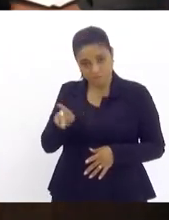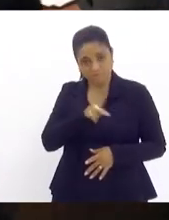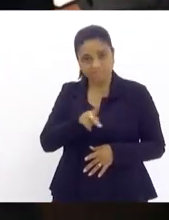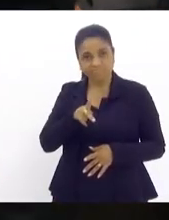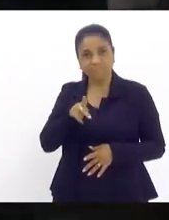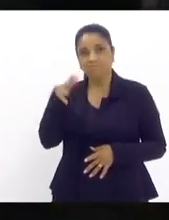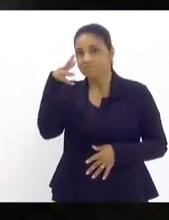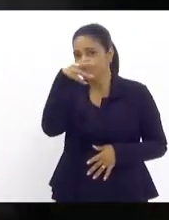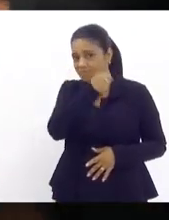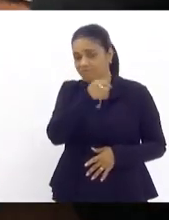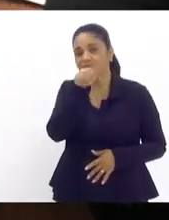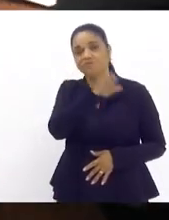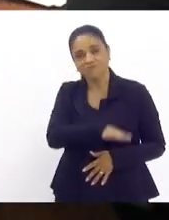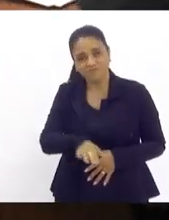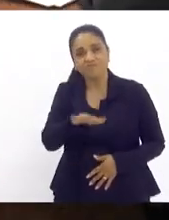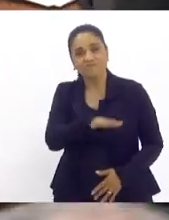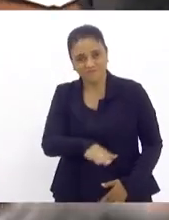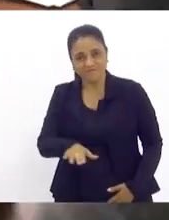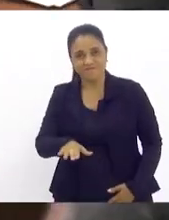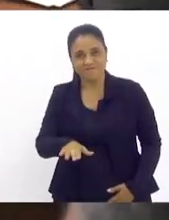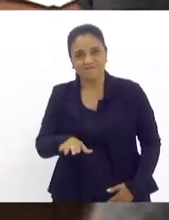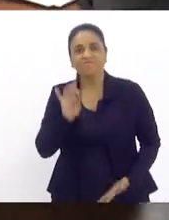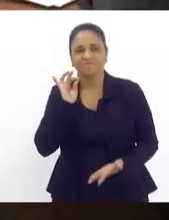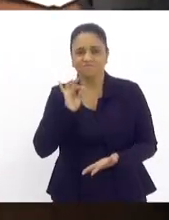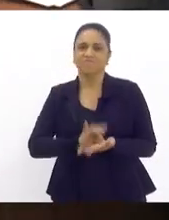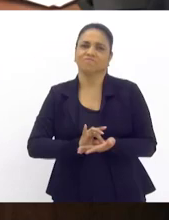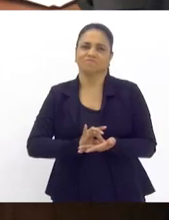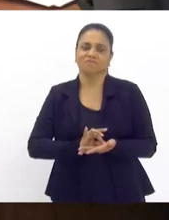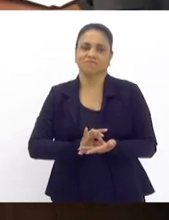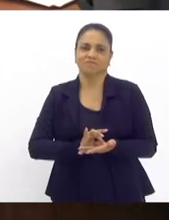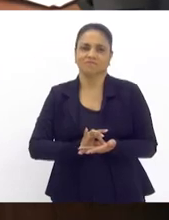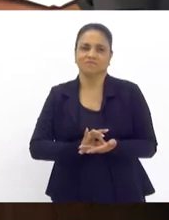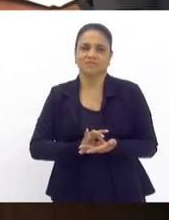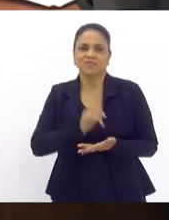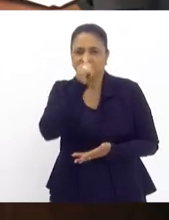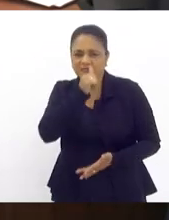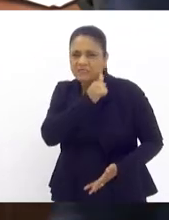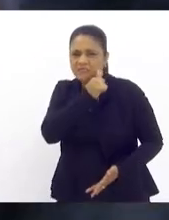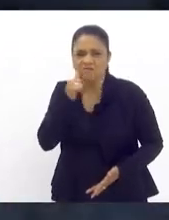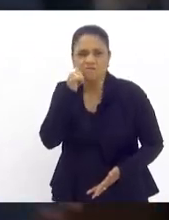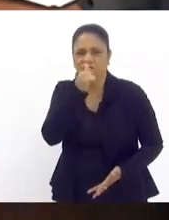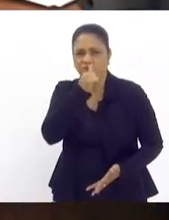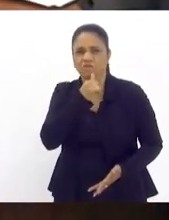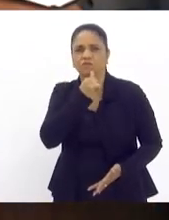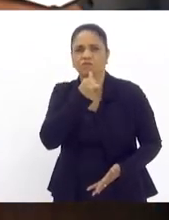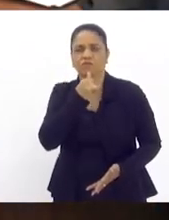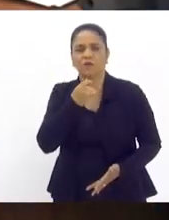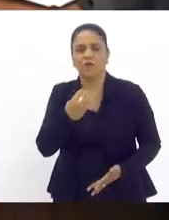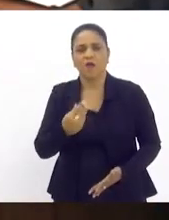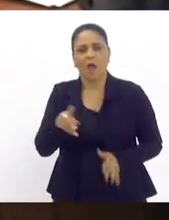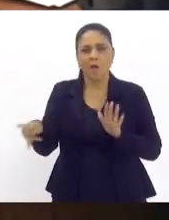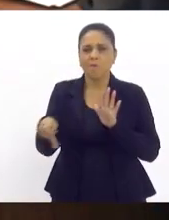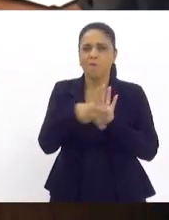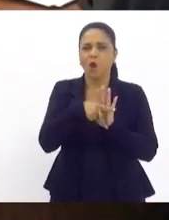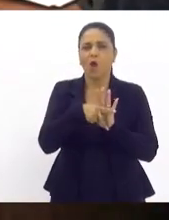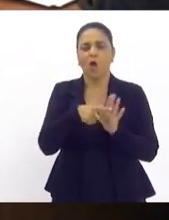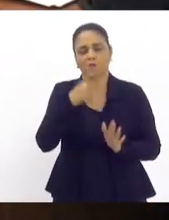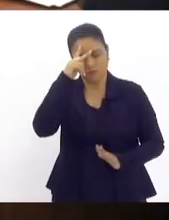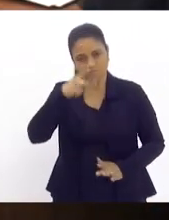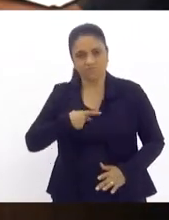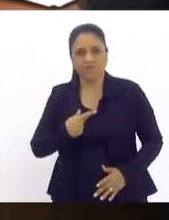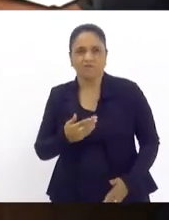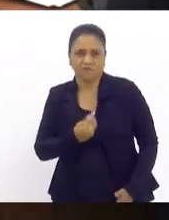poder salvar de verdade, mesmo que sacrificando a vida dela, ela salvou aquelas crianças.